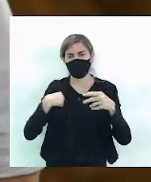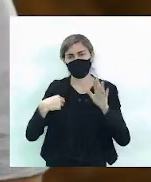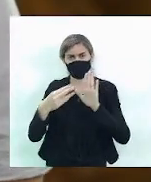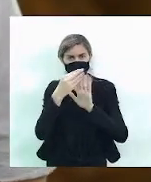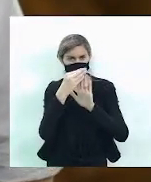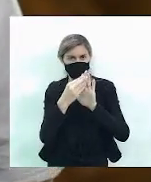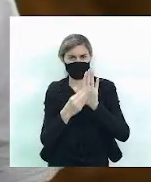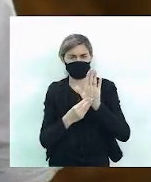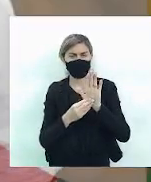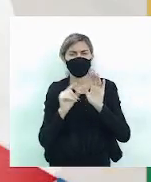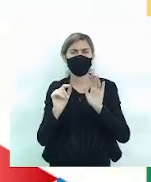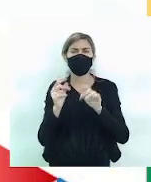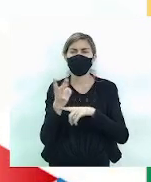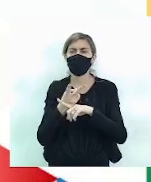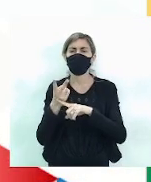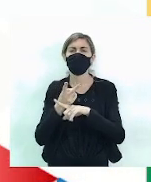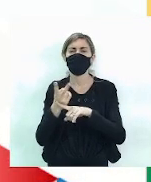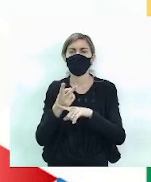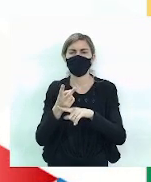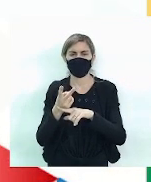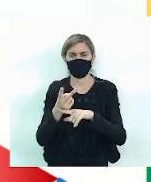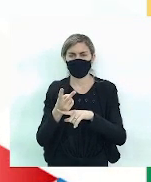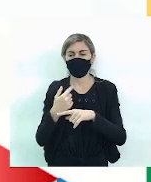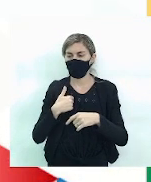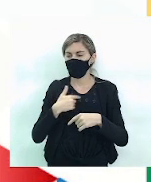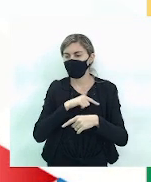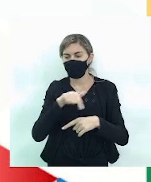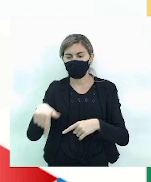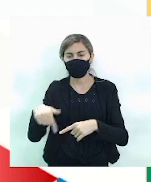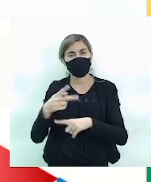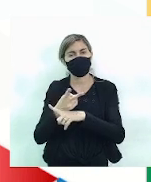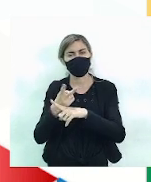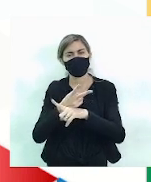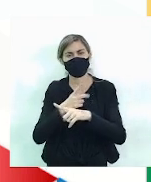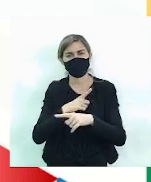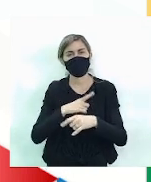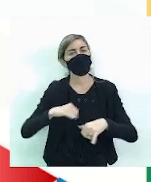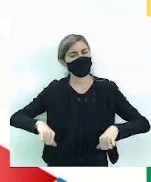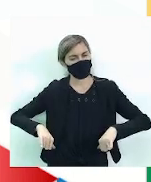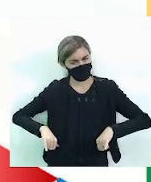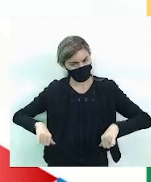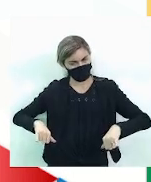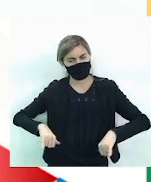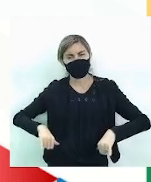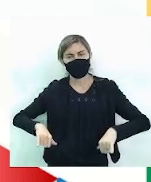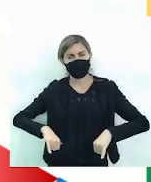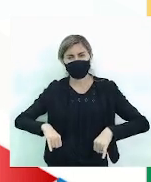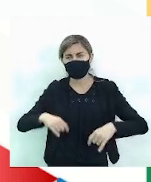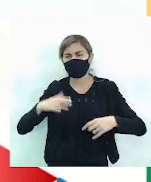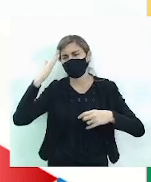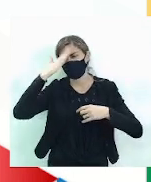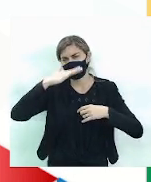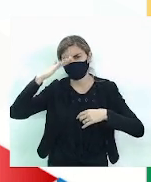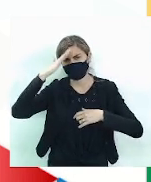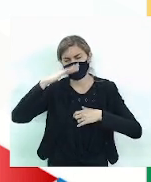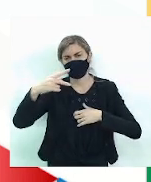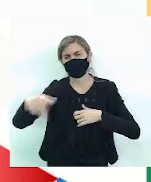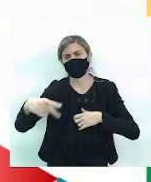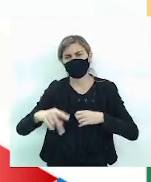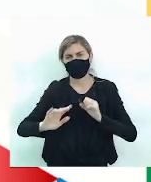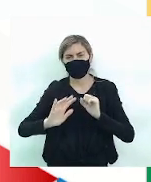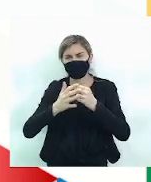vê, quem te procura feito um vim de procurar, sofre um bocado para entender o teu